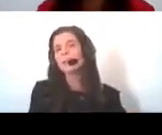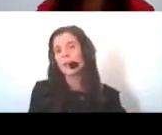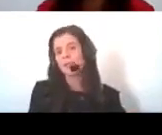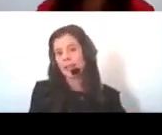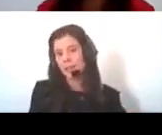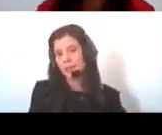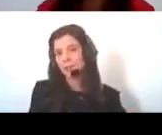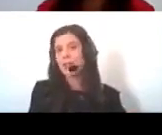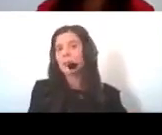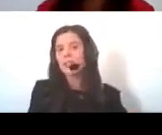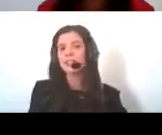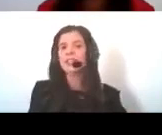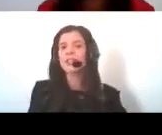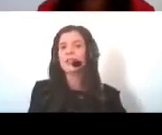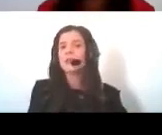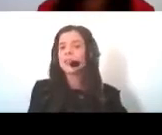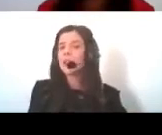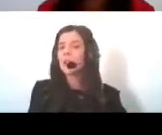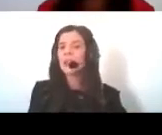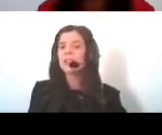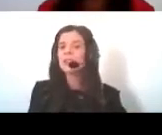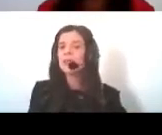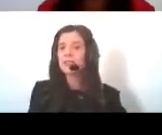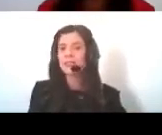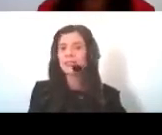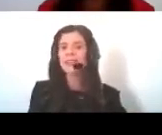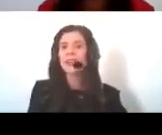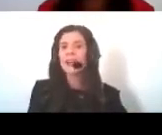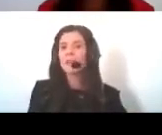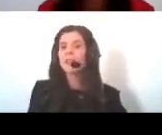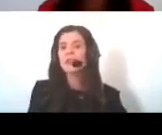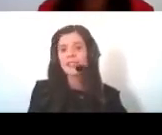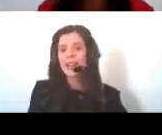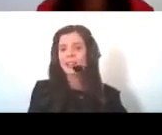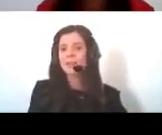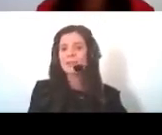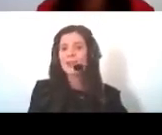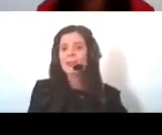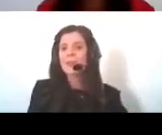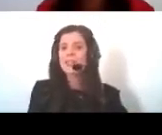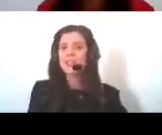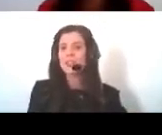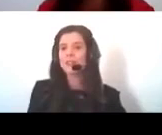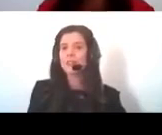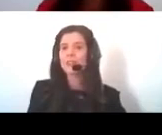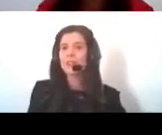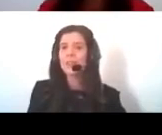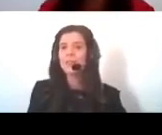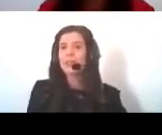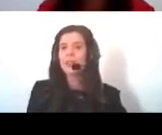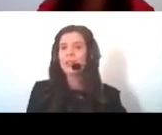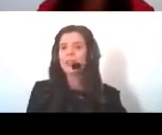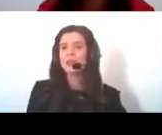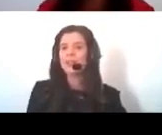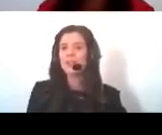nomeados para ocupar esses cargos. Por quê, gente? Para que realmente não exista a pessoalidade. Imagina, você